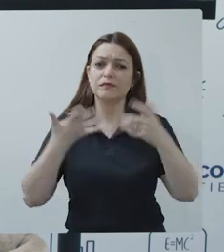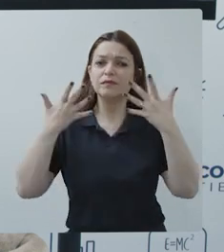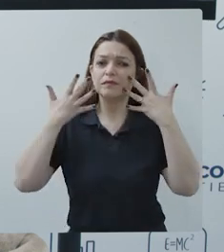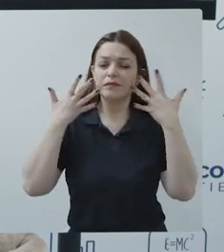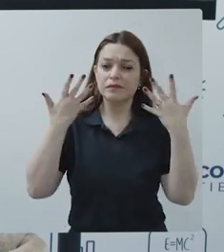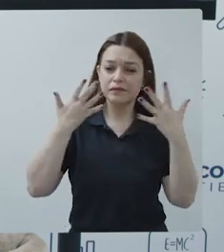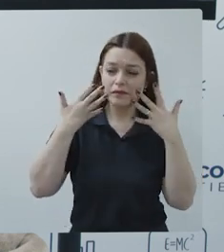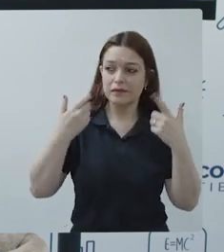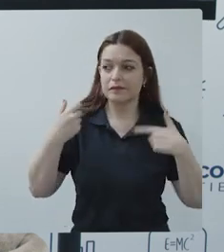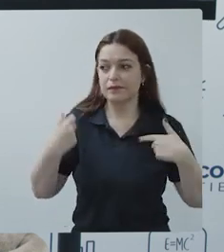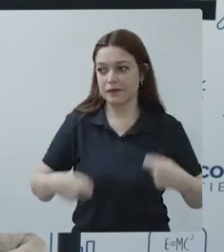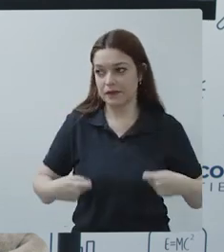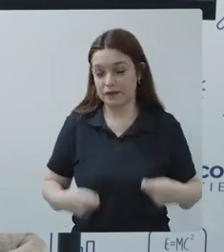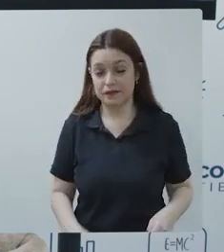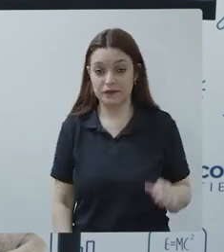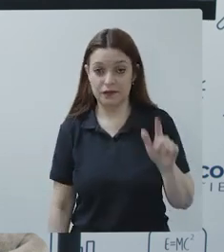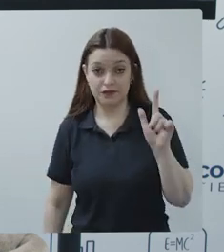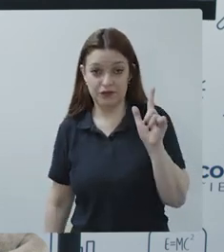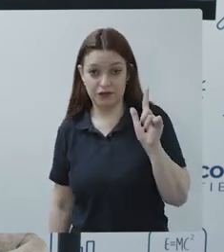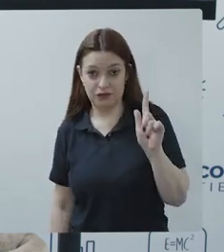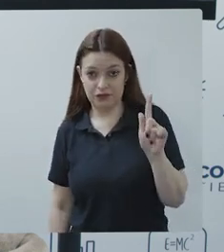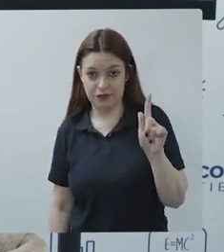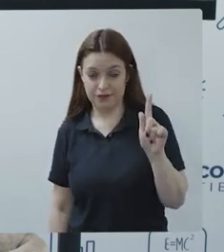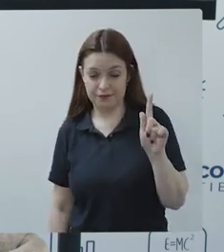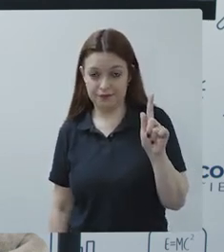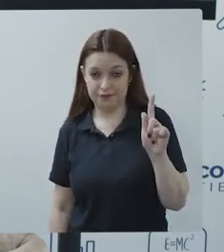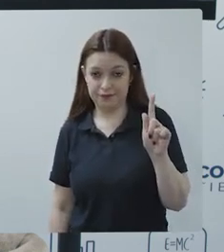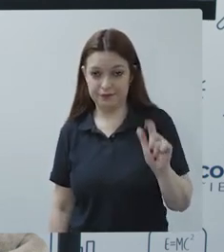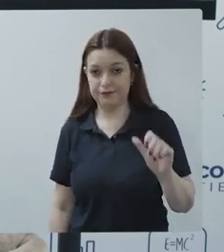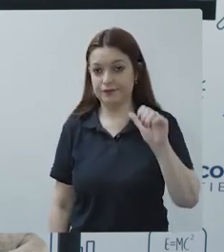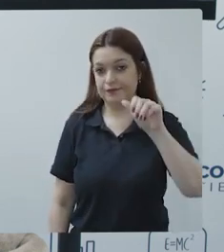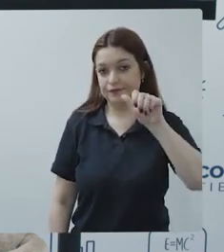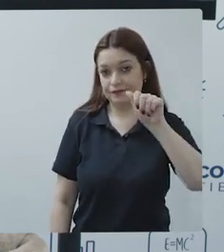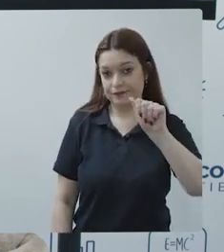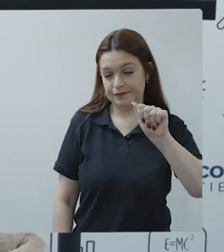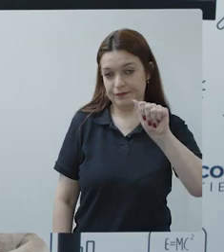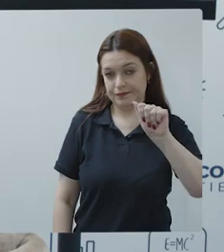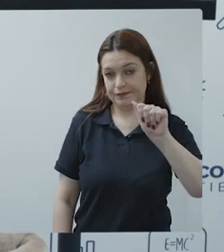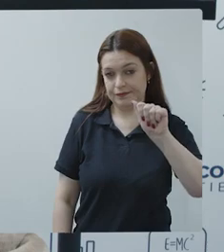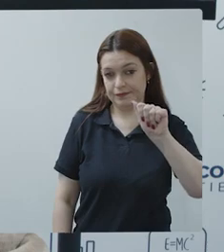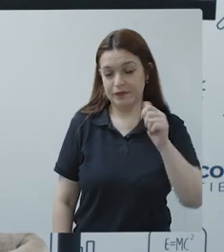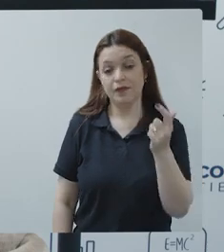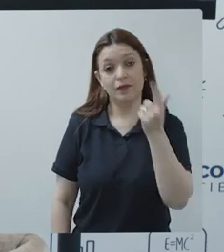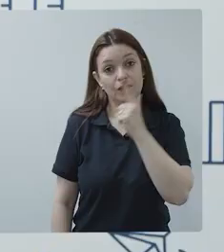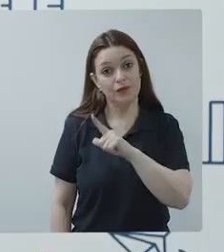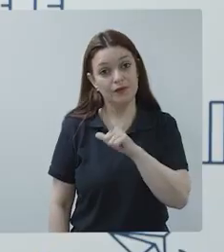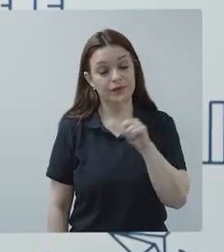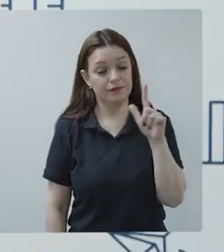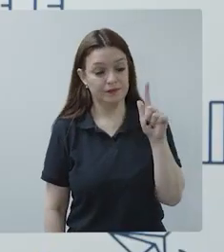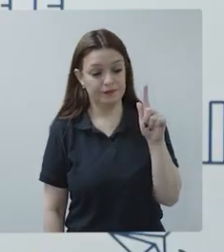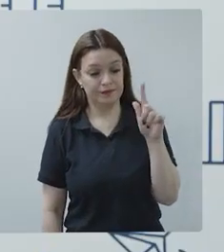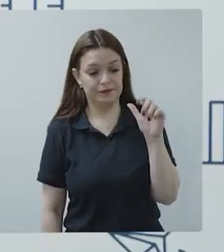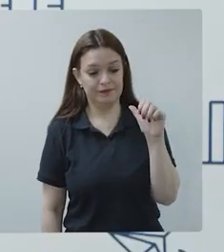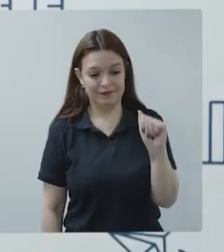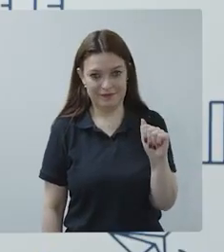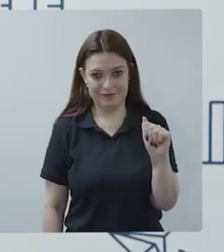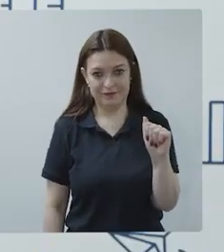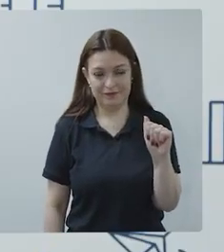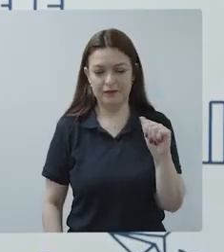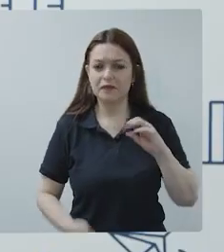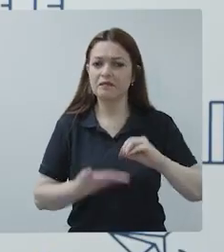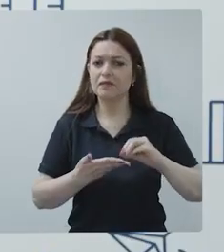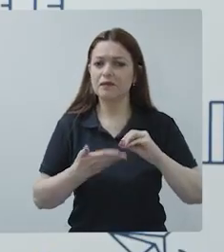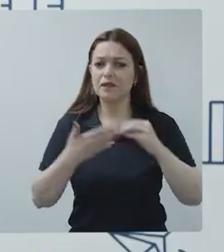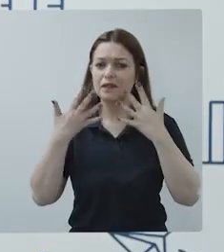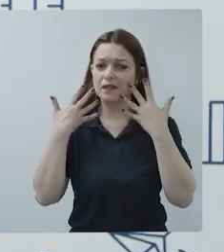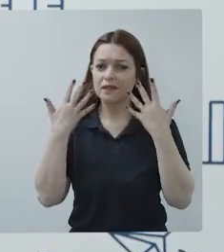a letra G, a letra A para formar a sílaba ga,